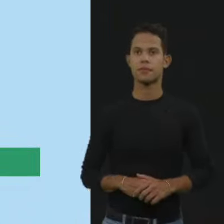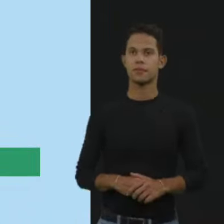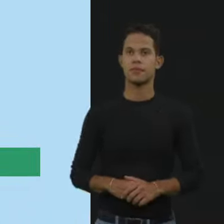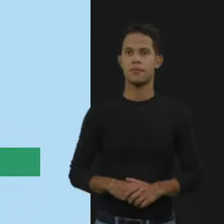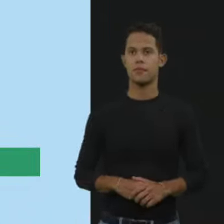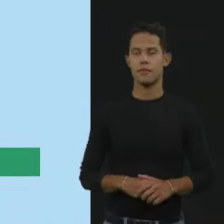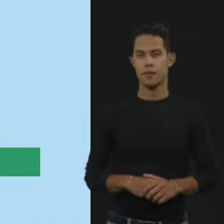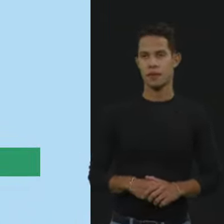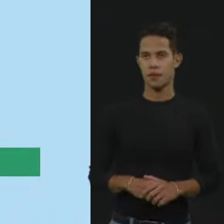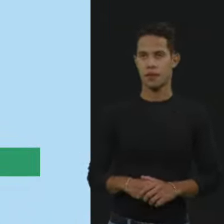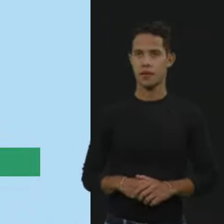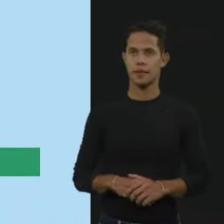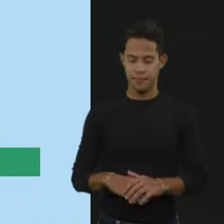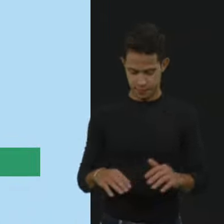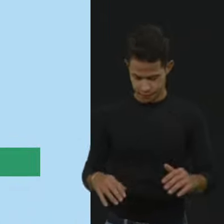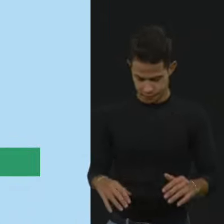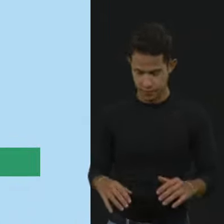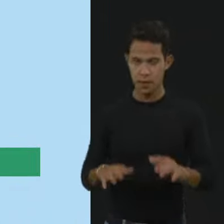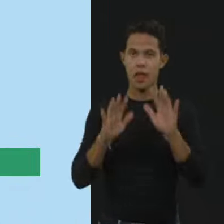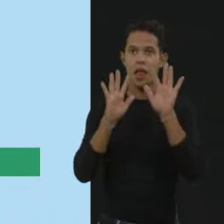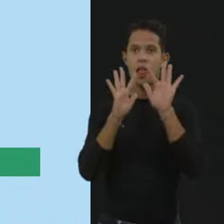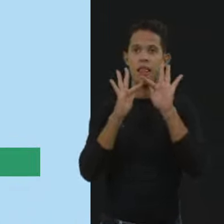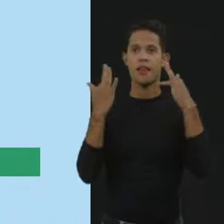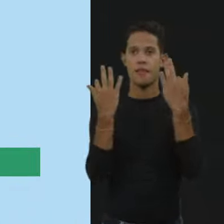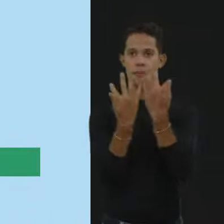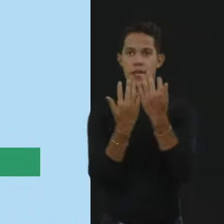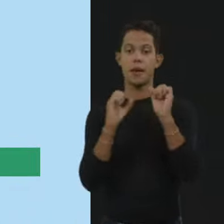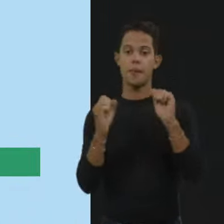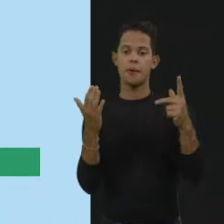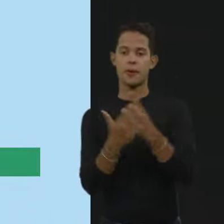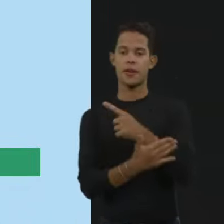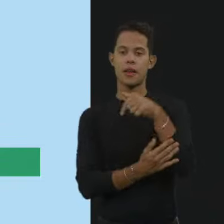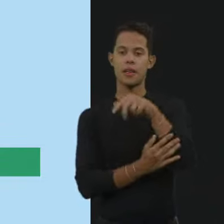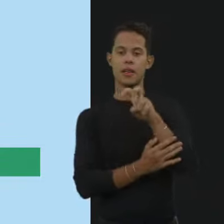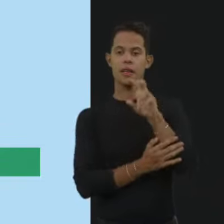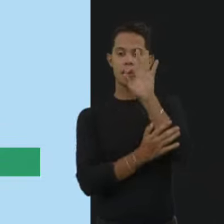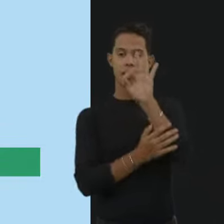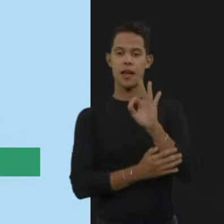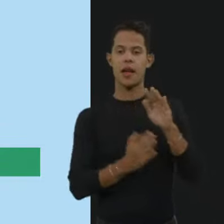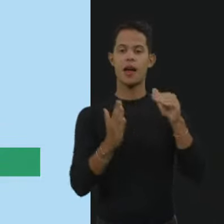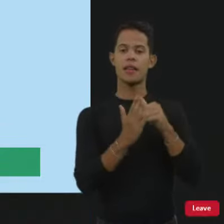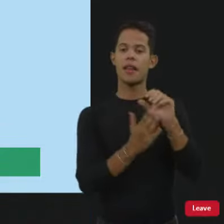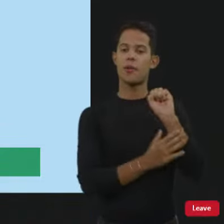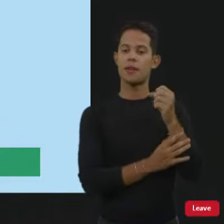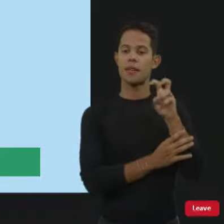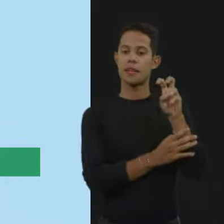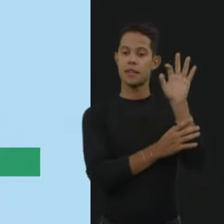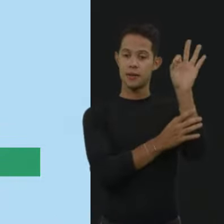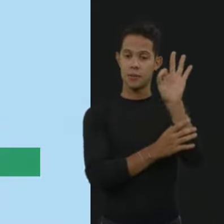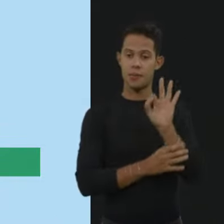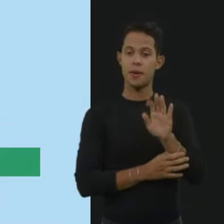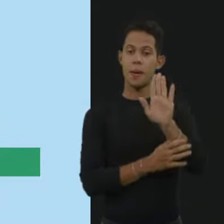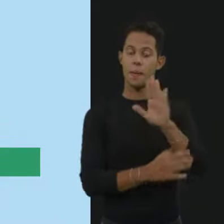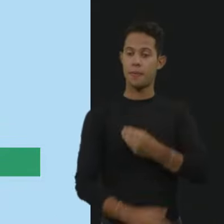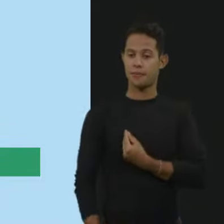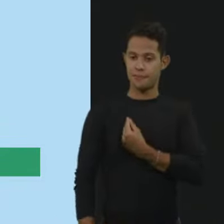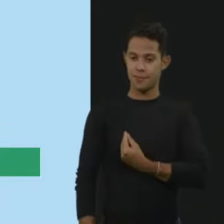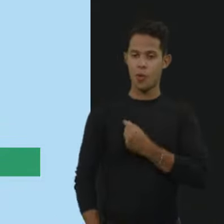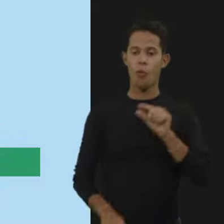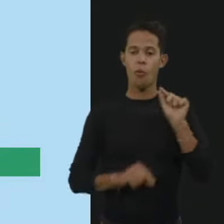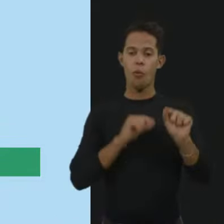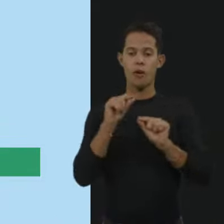em 75% a 85% dos casos, mas existem o que a gente chama de mutações novas,